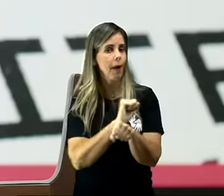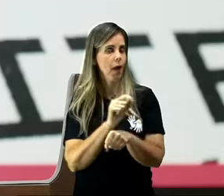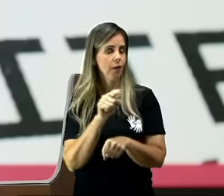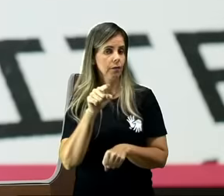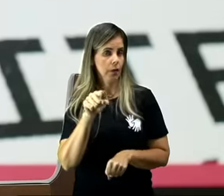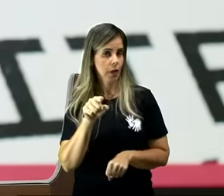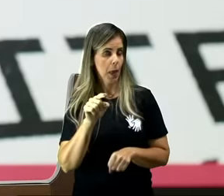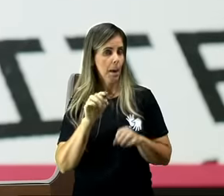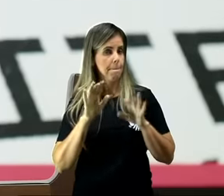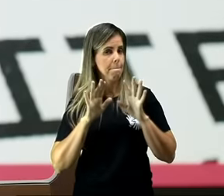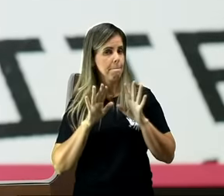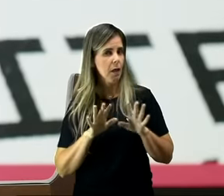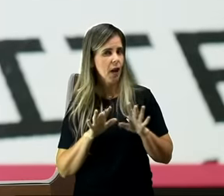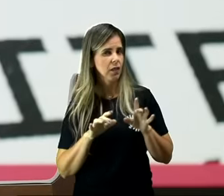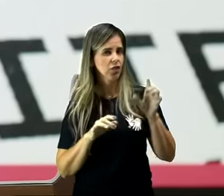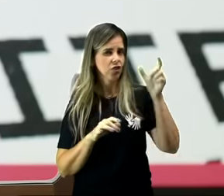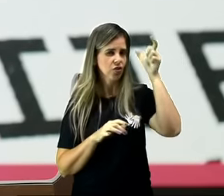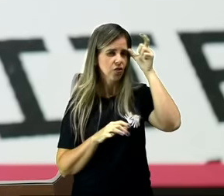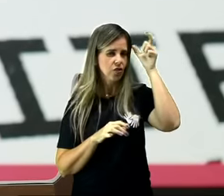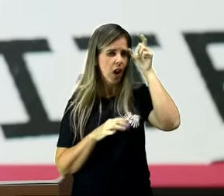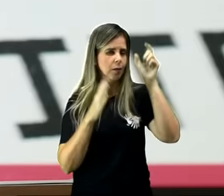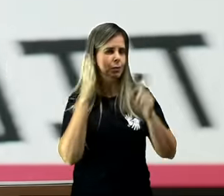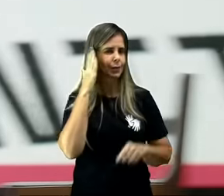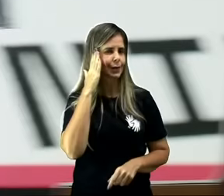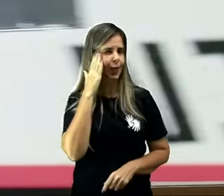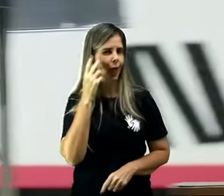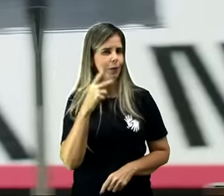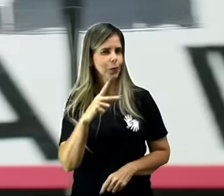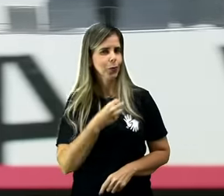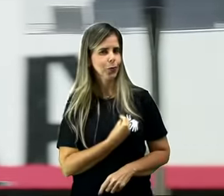na direção certa.